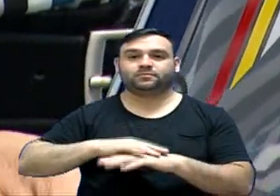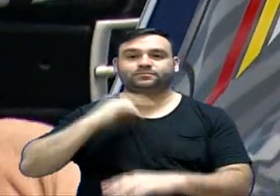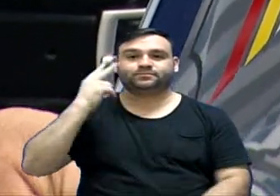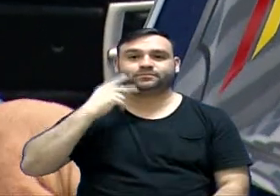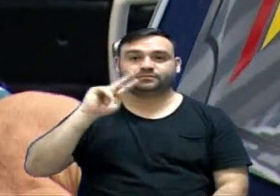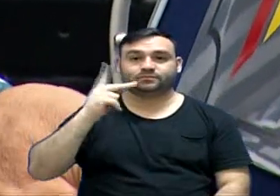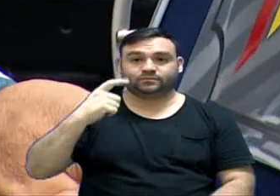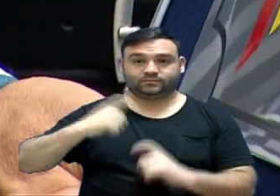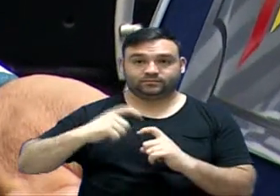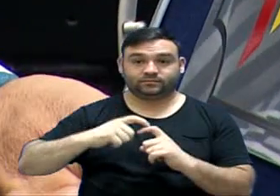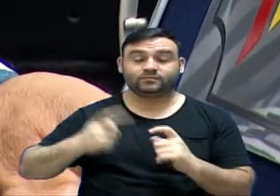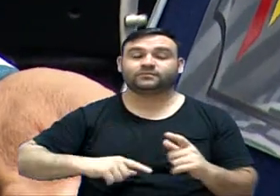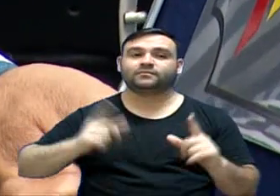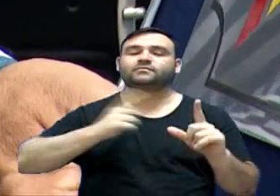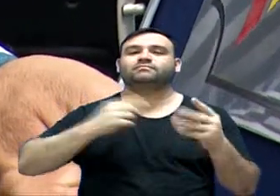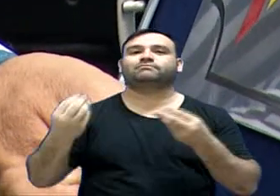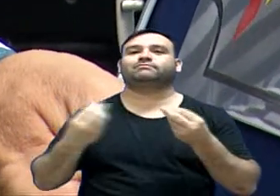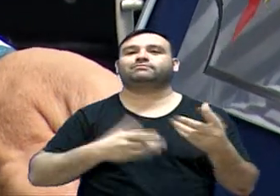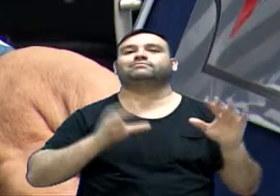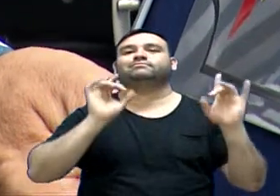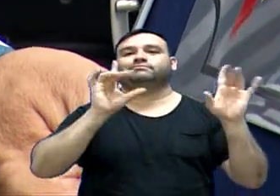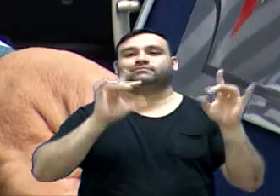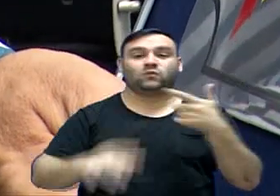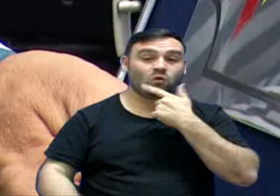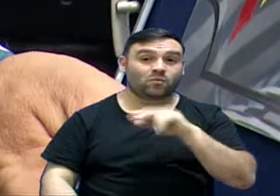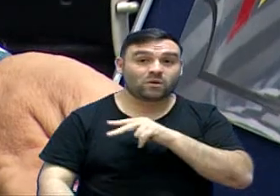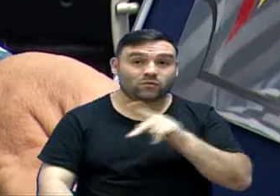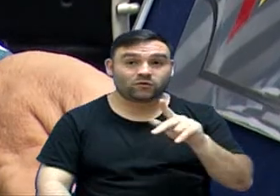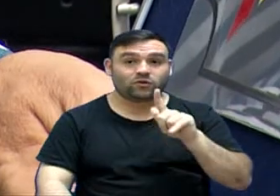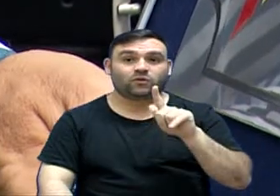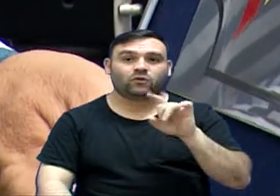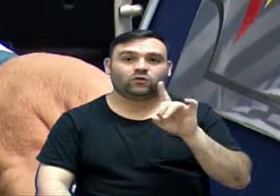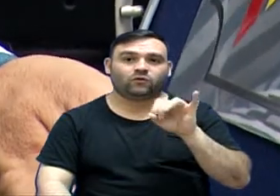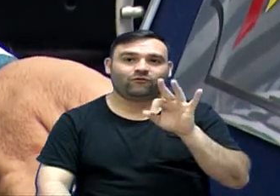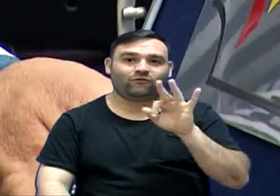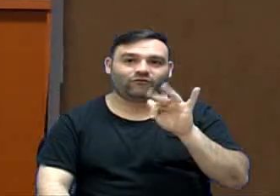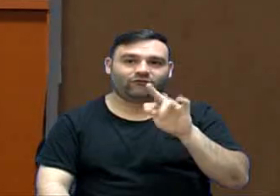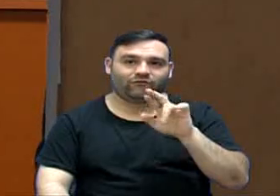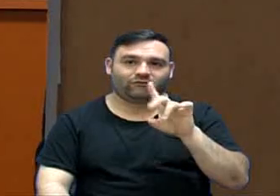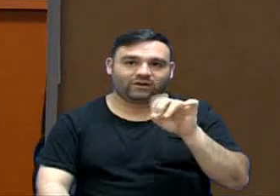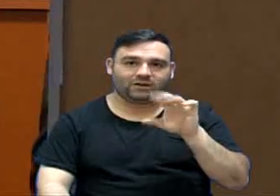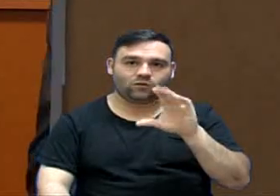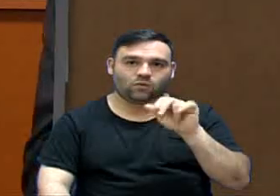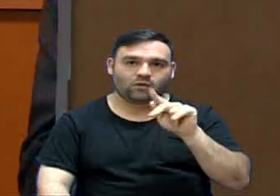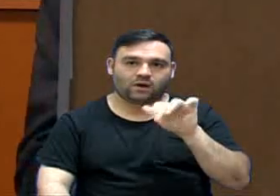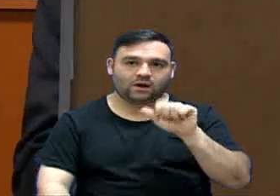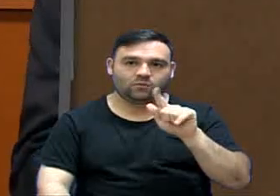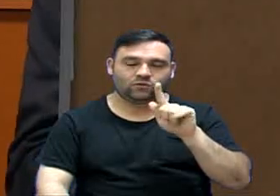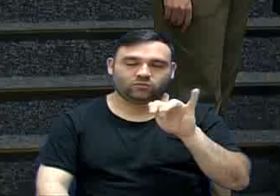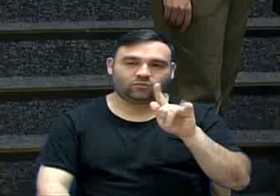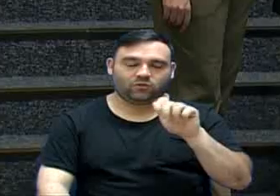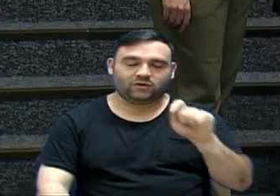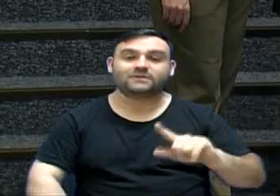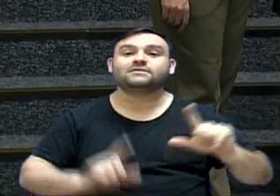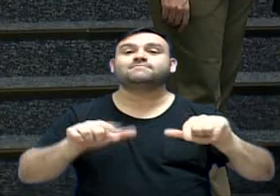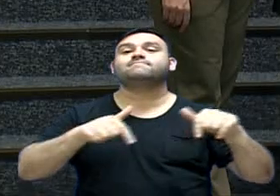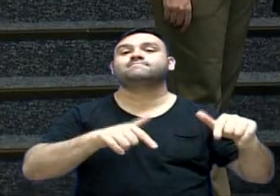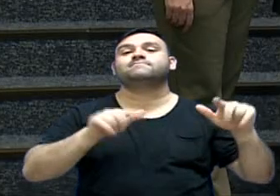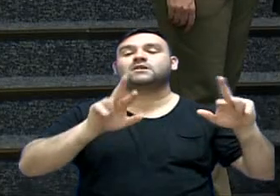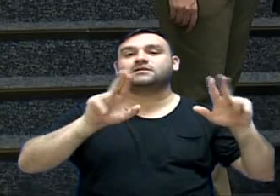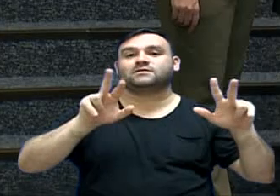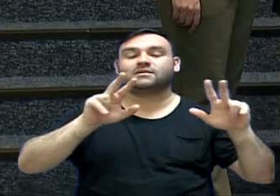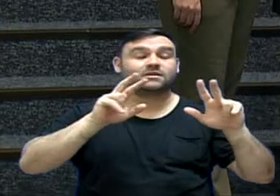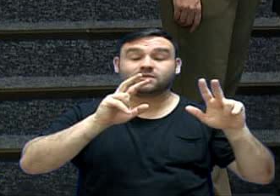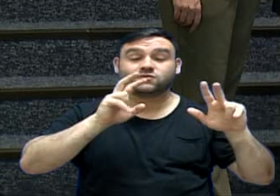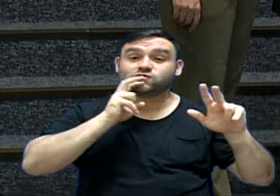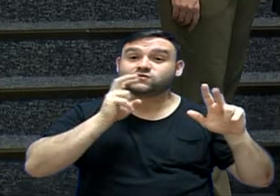Hélio Brasileiro, confere ao ilustríssimo professor Dr. Godofredo Campos Borges o título de cidadão sorocabano